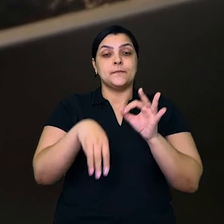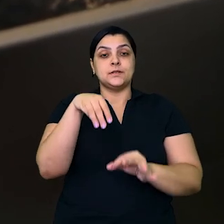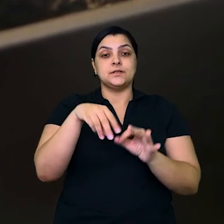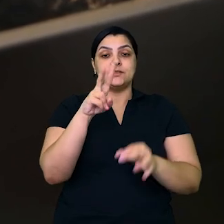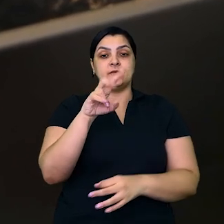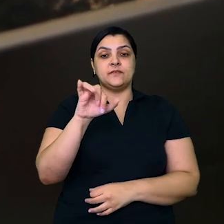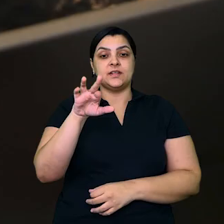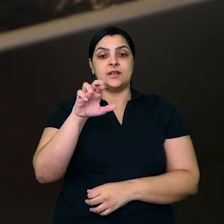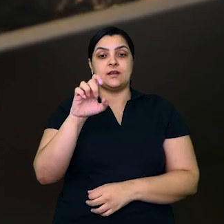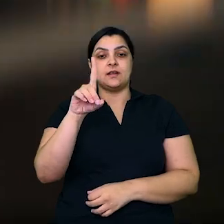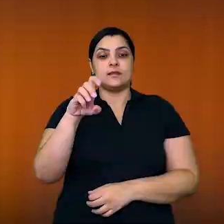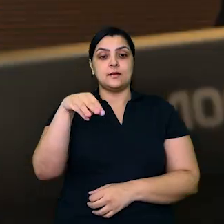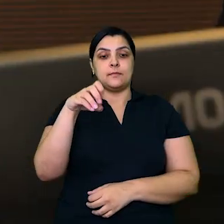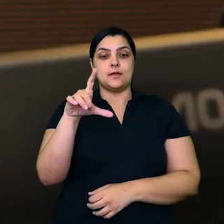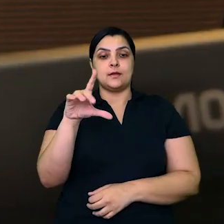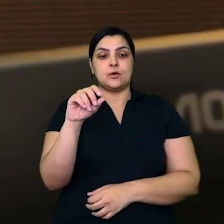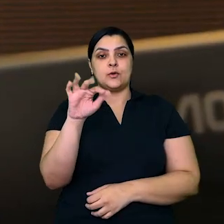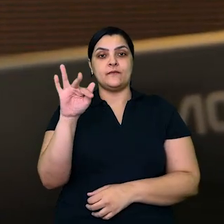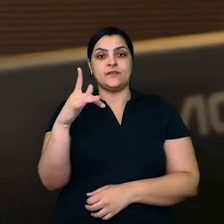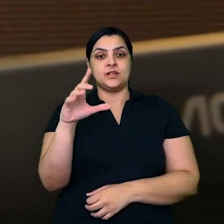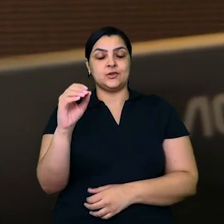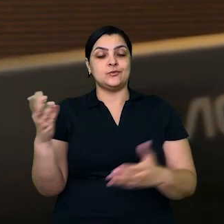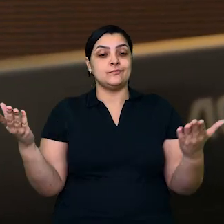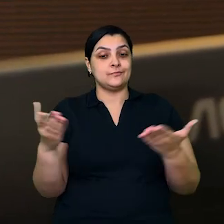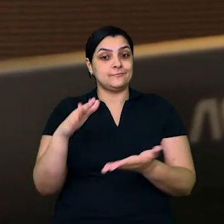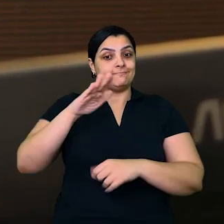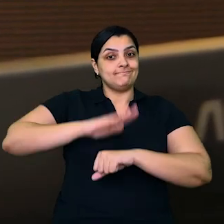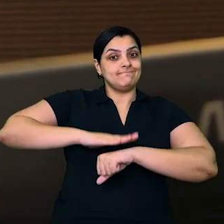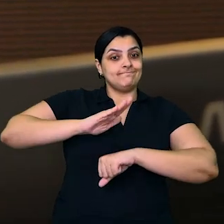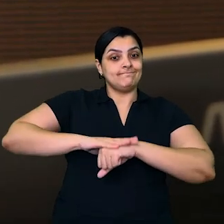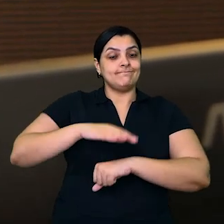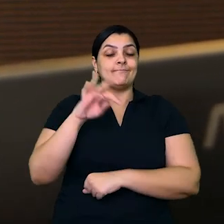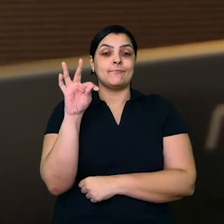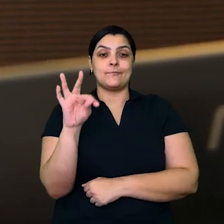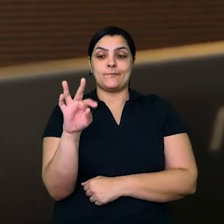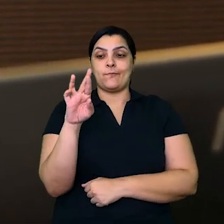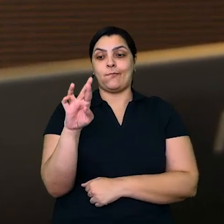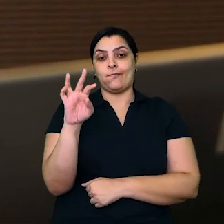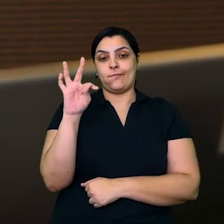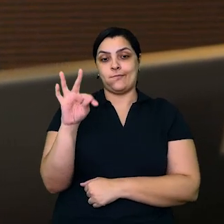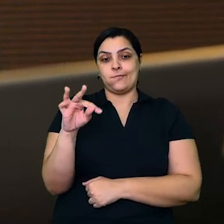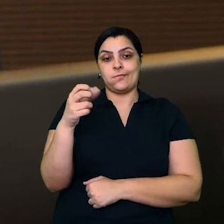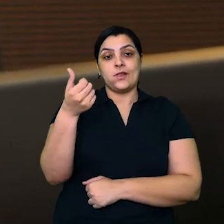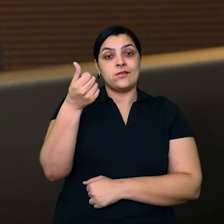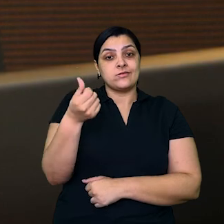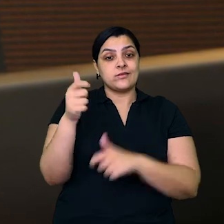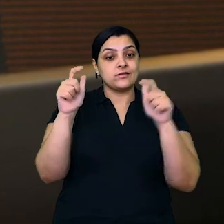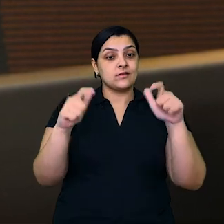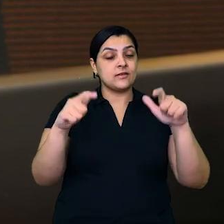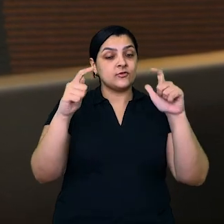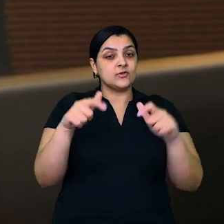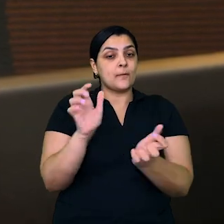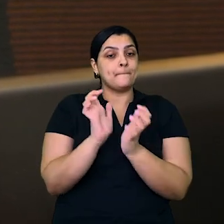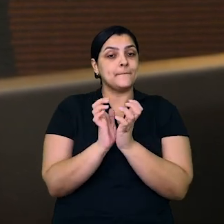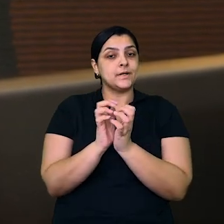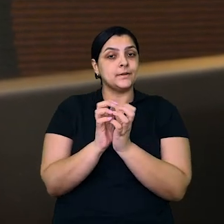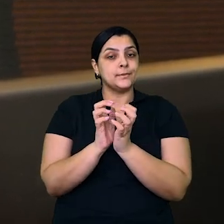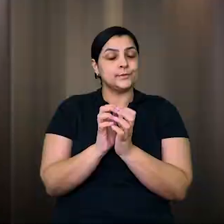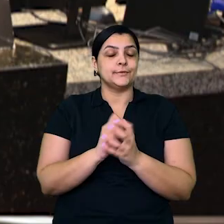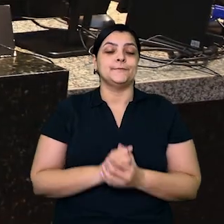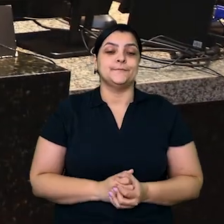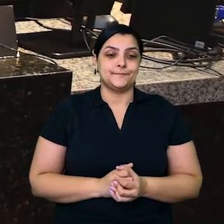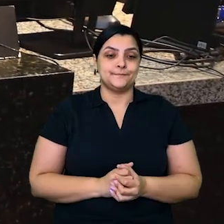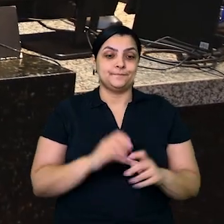ministro Vieira de Mello Filho, realizou correição ordinária no Tribunal Regional do Trabalho da 6ª Região, em Pernambuco.